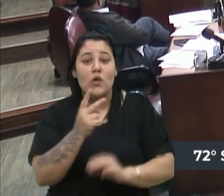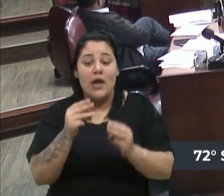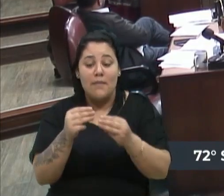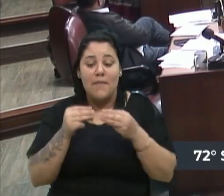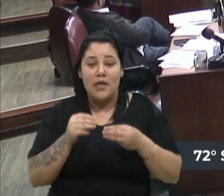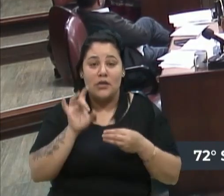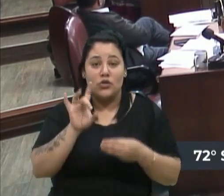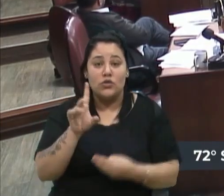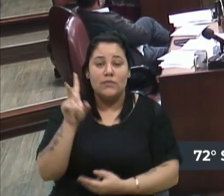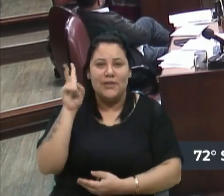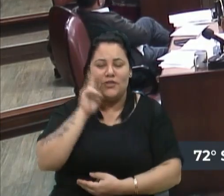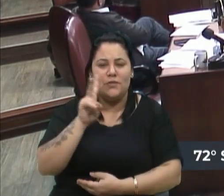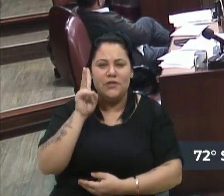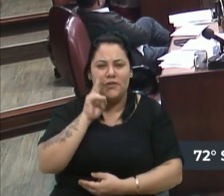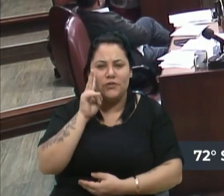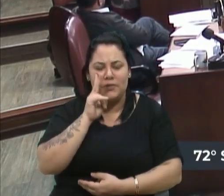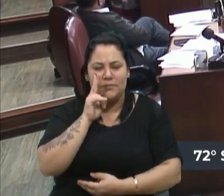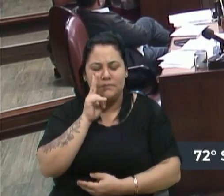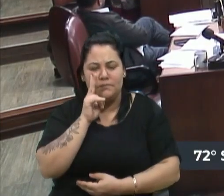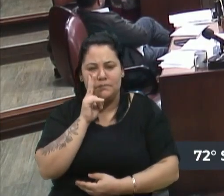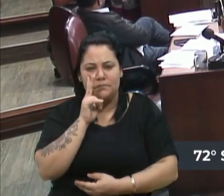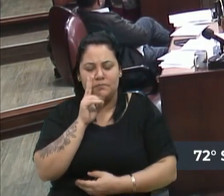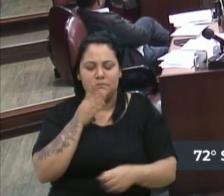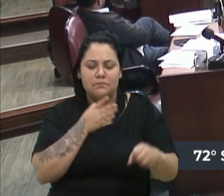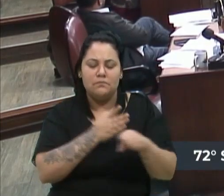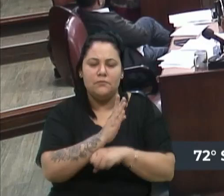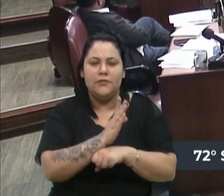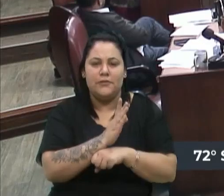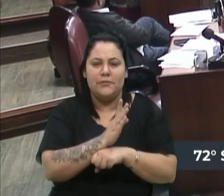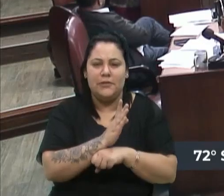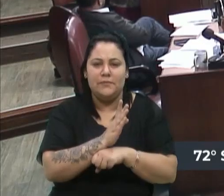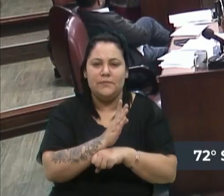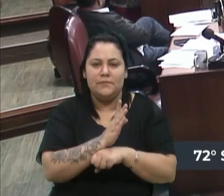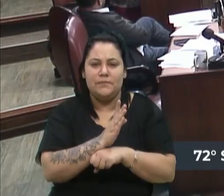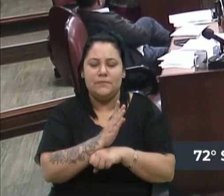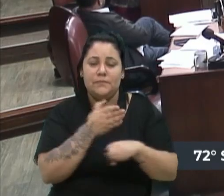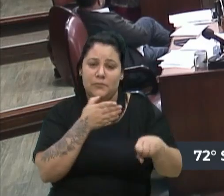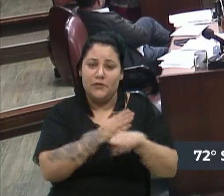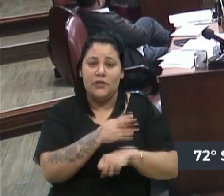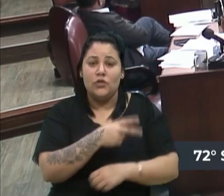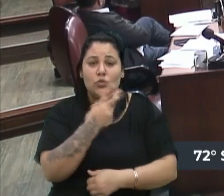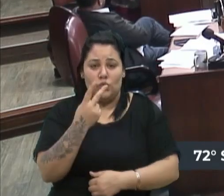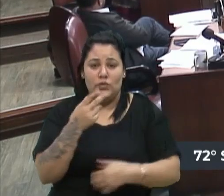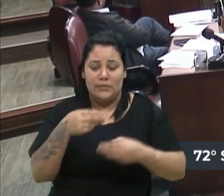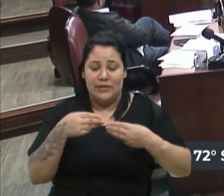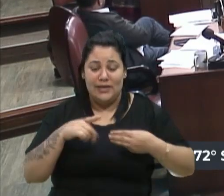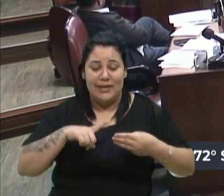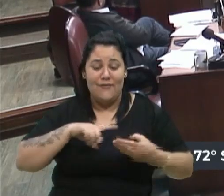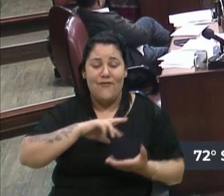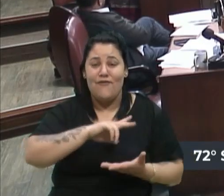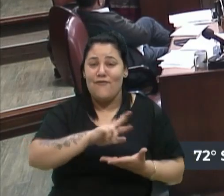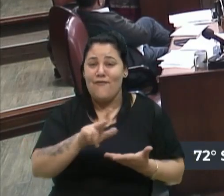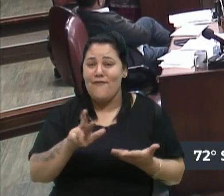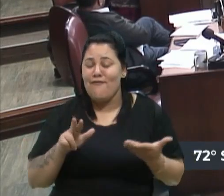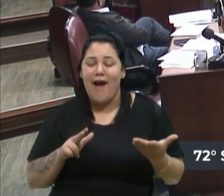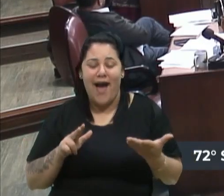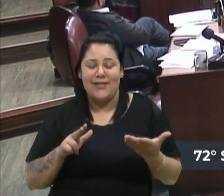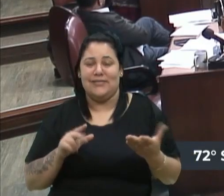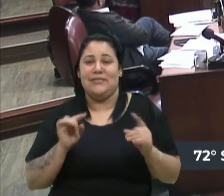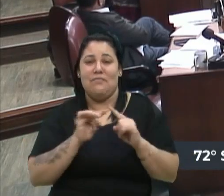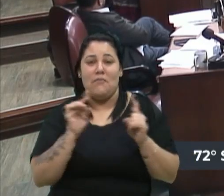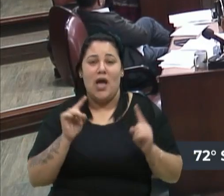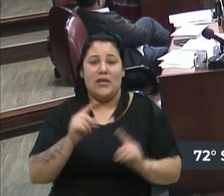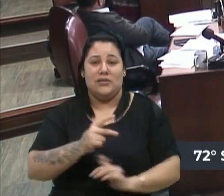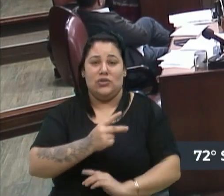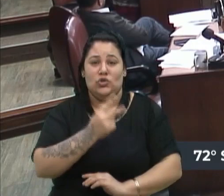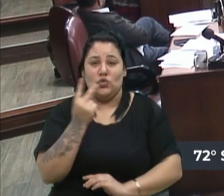vou retornar, que foram aprovadas, inclusive. 2 emendas, foram várias, mas